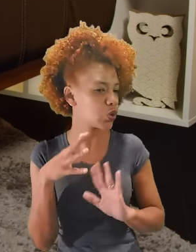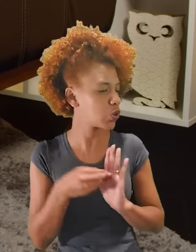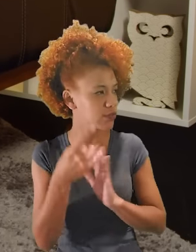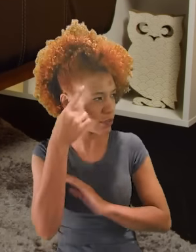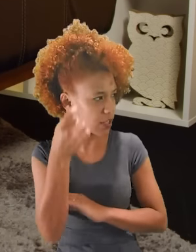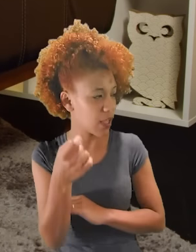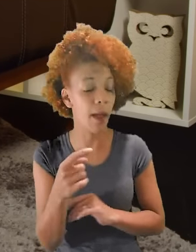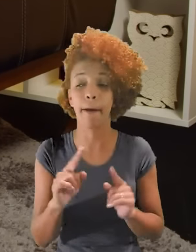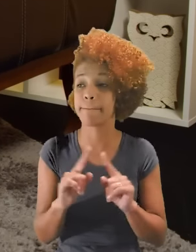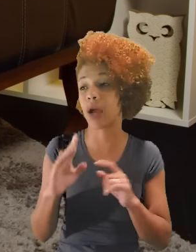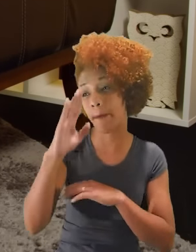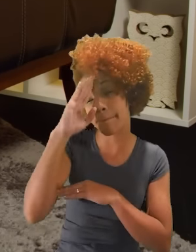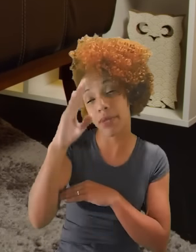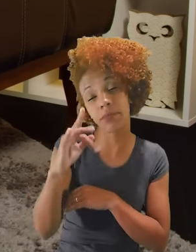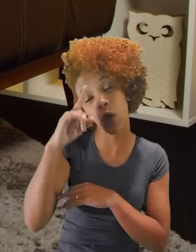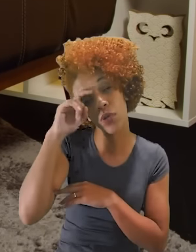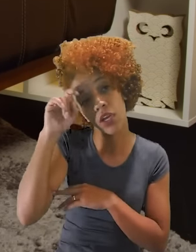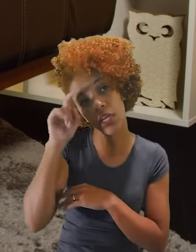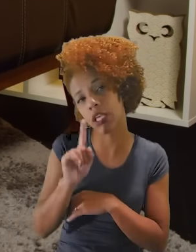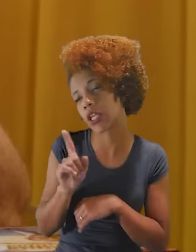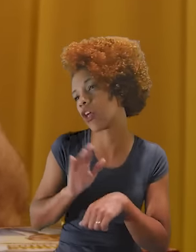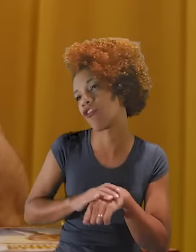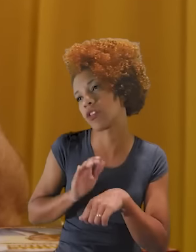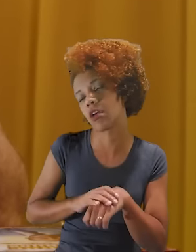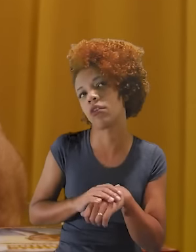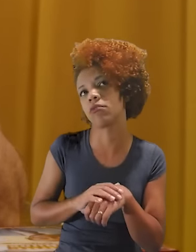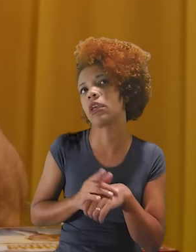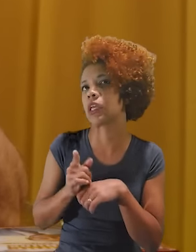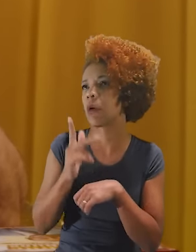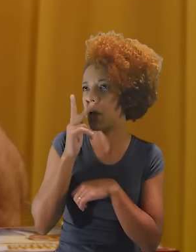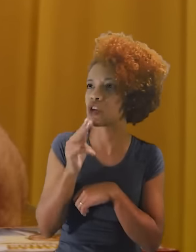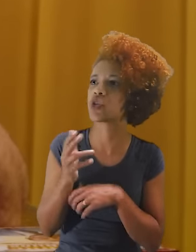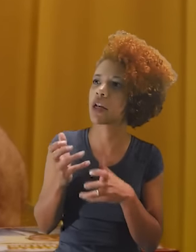as ideias dele A ideia principal, Maurício, que eu acho que não fizeram e